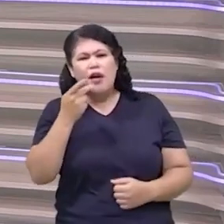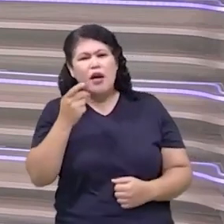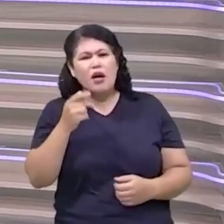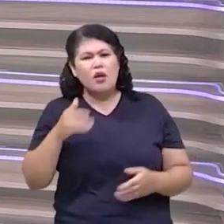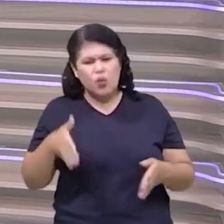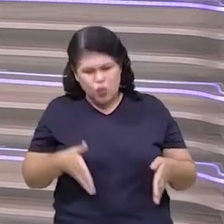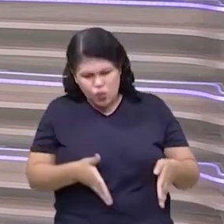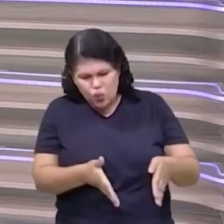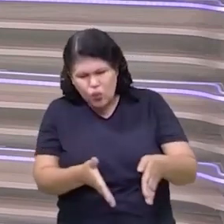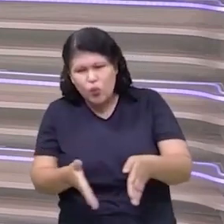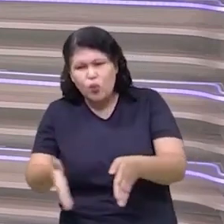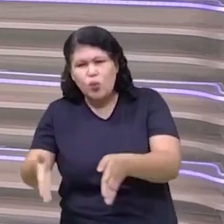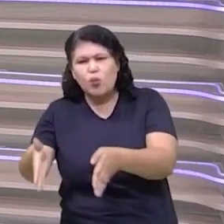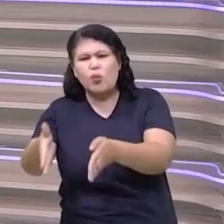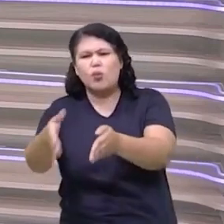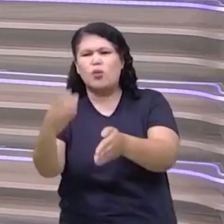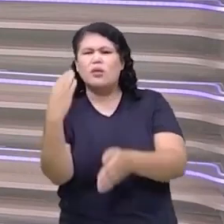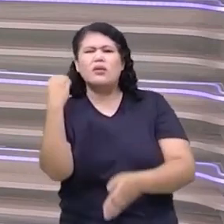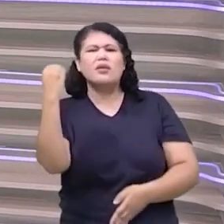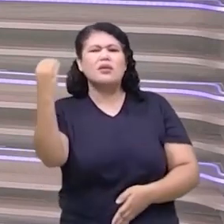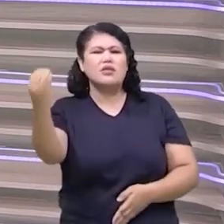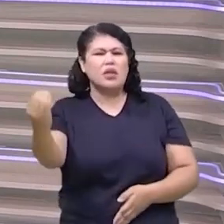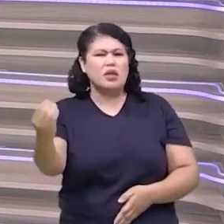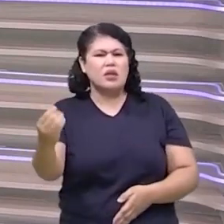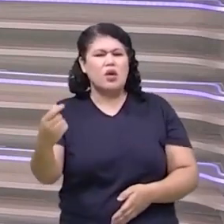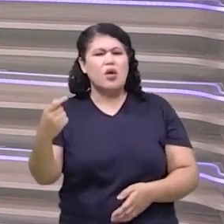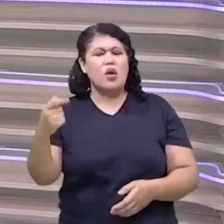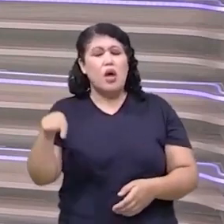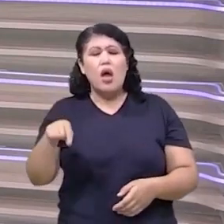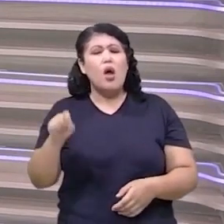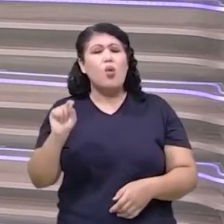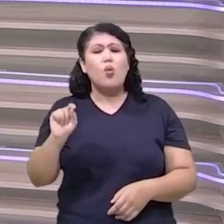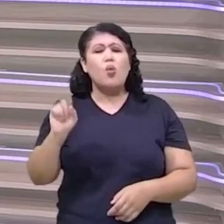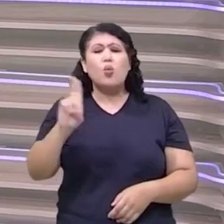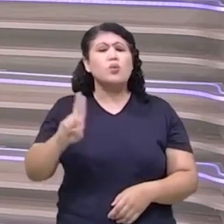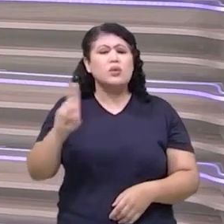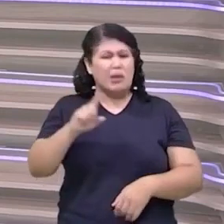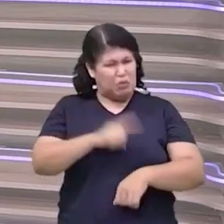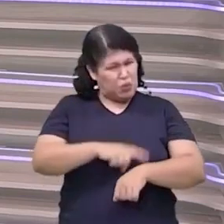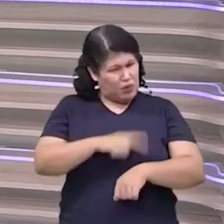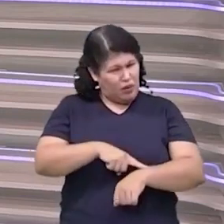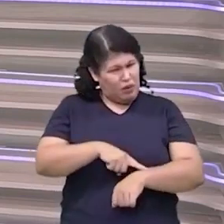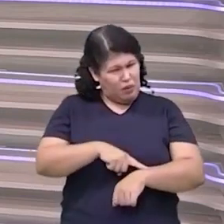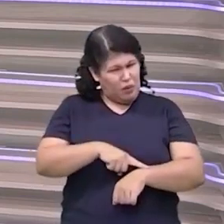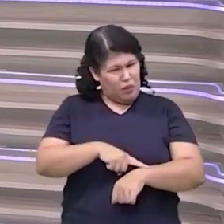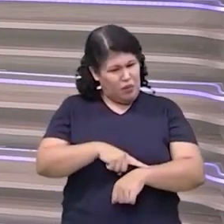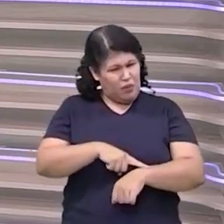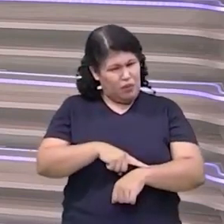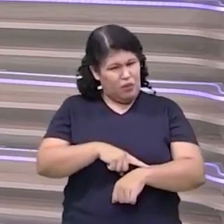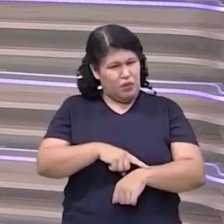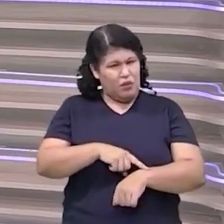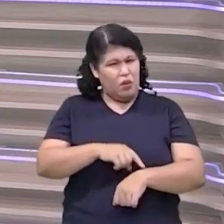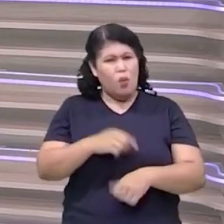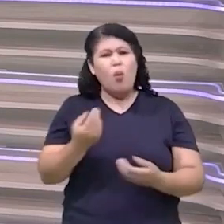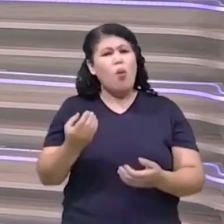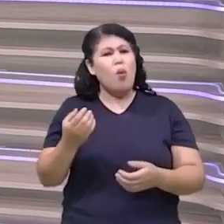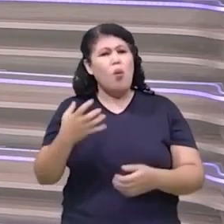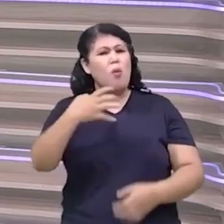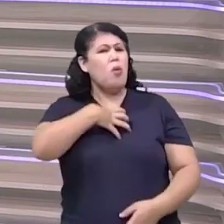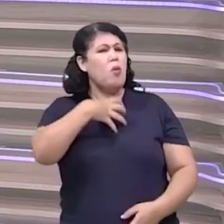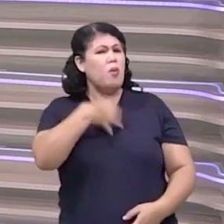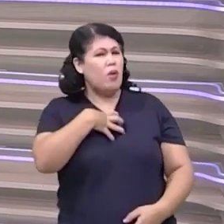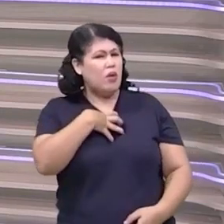isso remete ao que para vocês? Eu estou falando de tempo? Pensem aí. Eu estou falando de